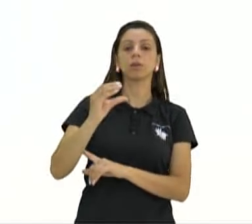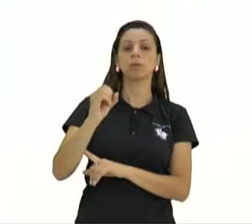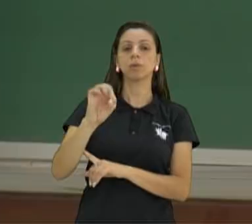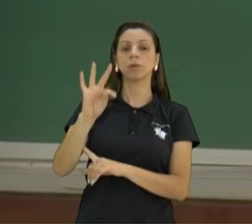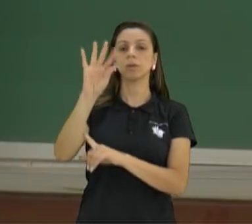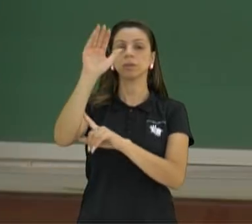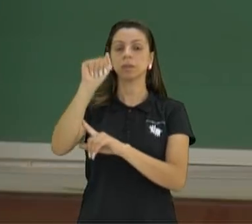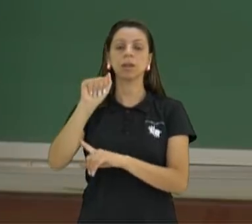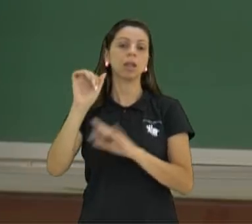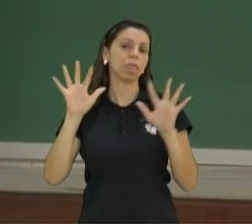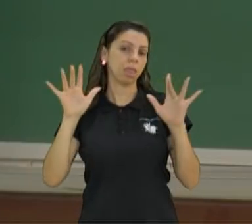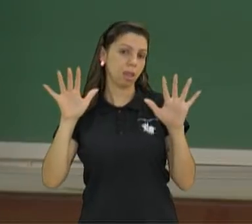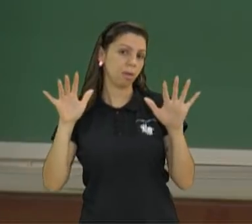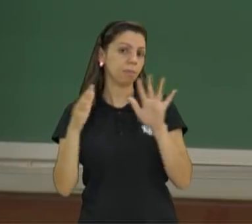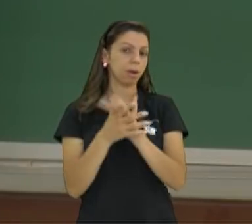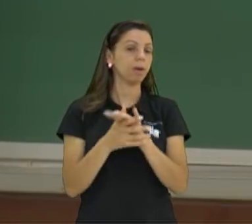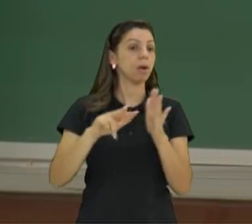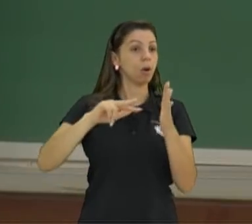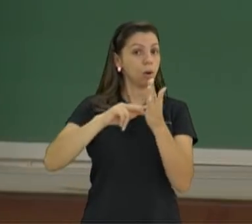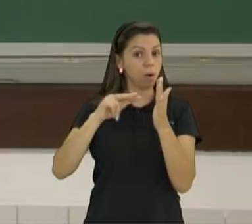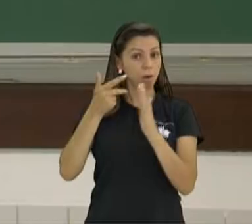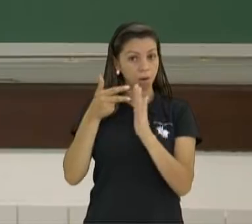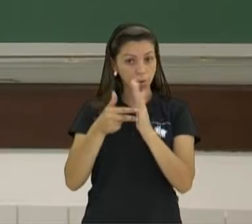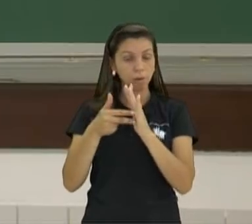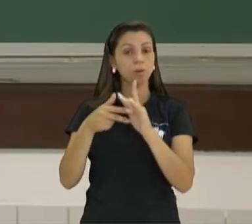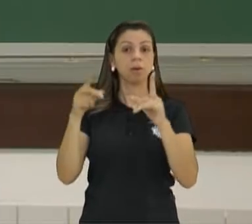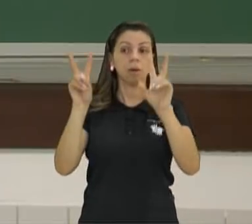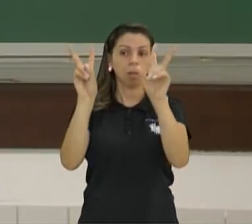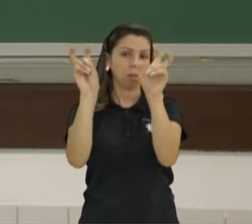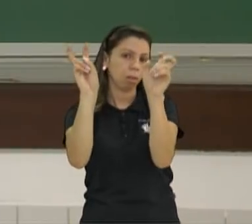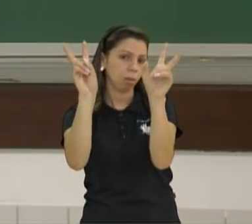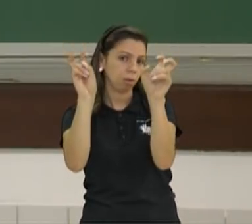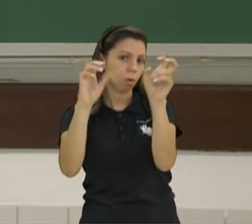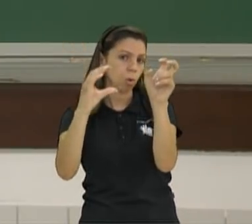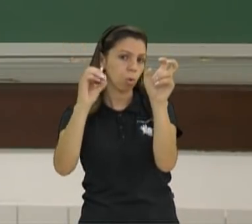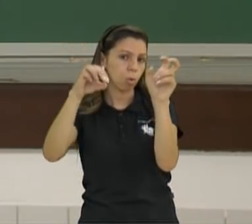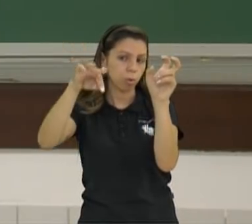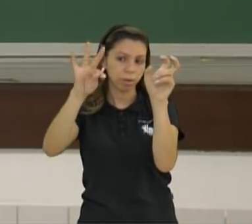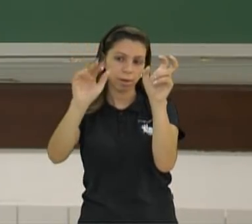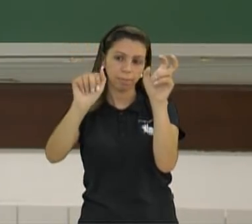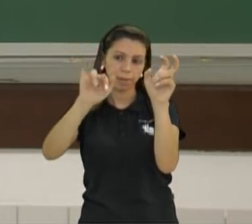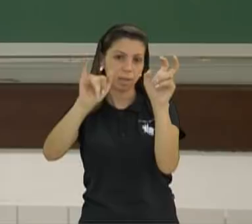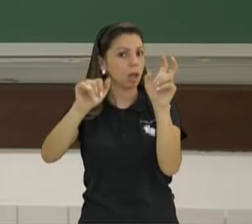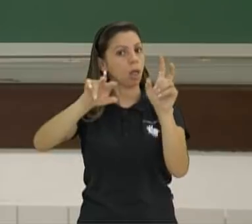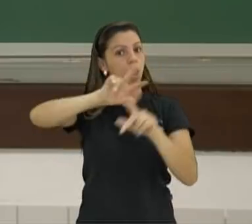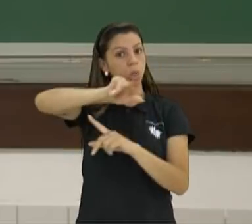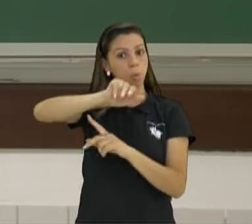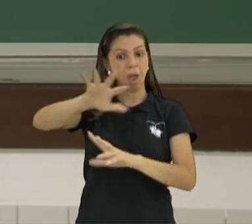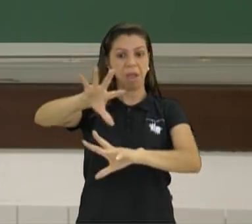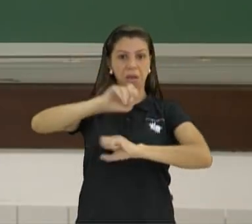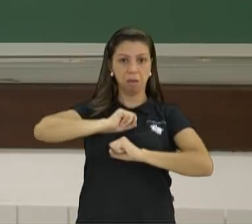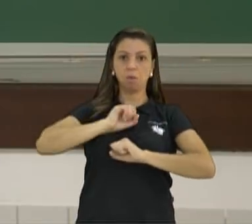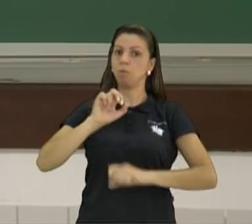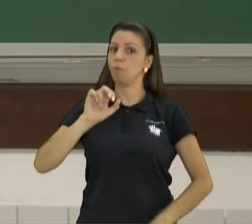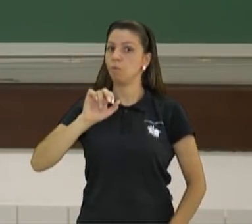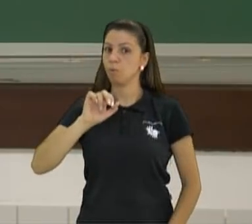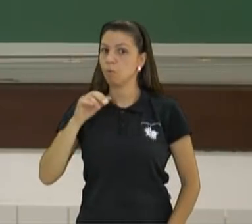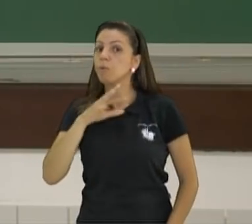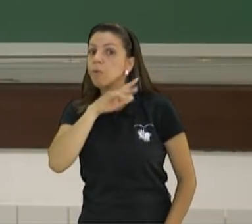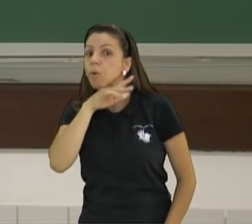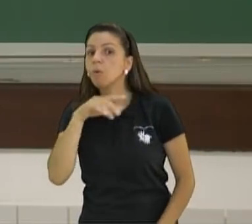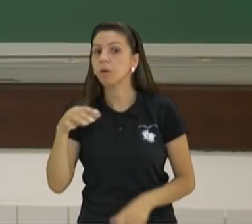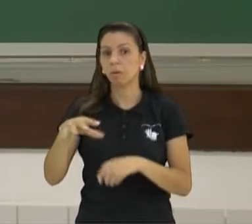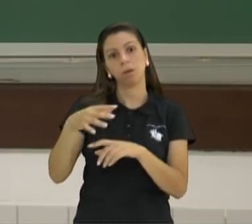pessoal, que totalmente contaminado está entre aspas, porque não é uma contaminação ruim, tipo essa aí do vírus,